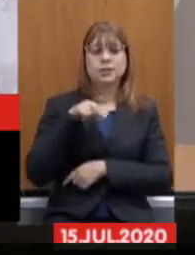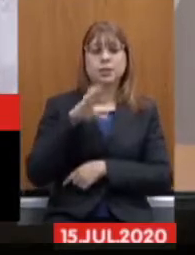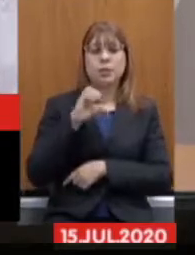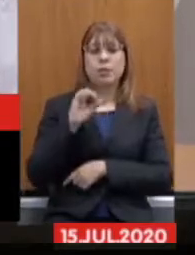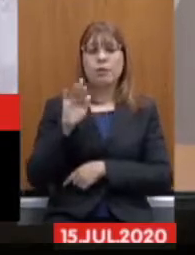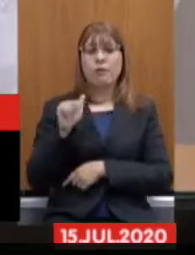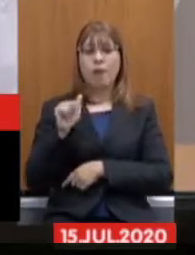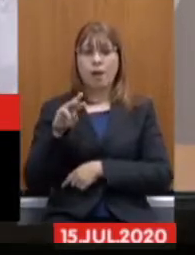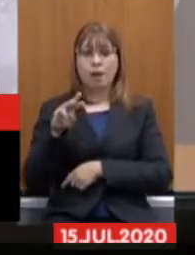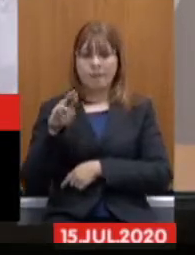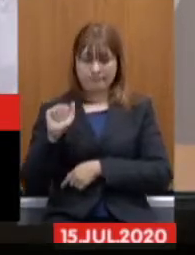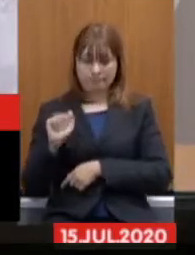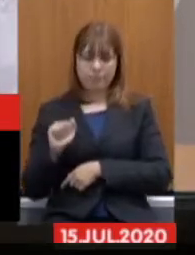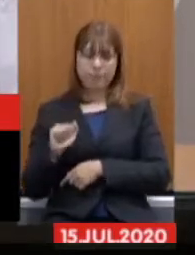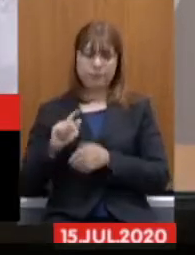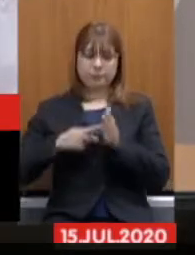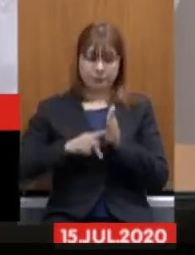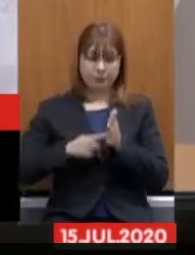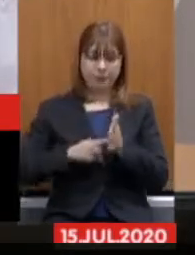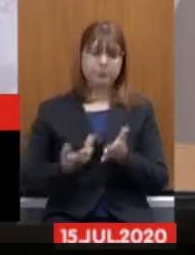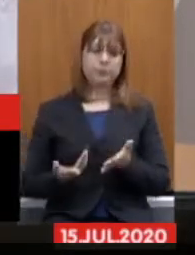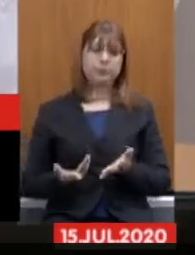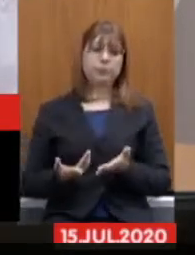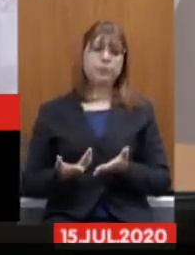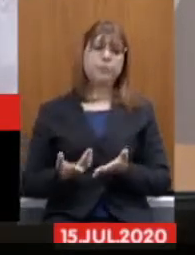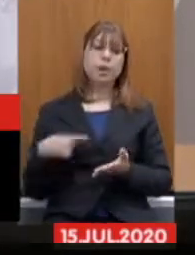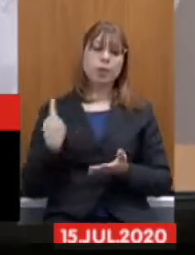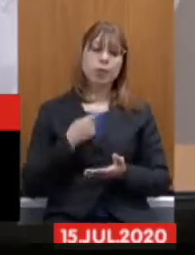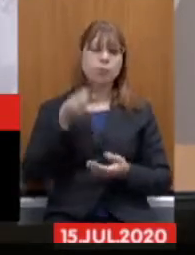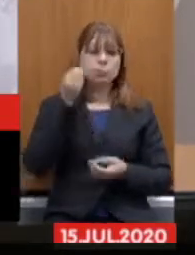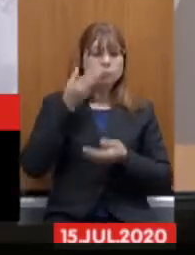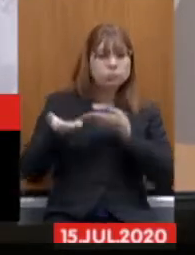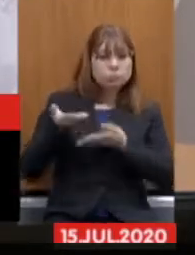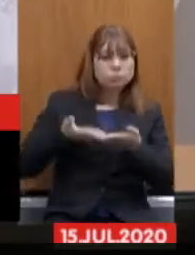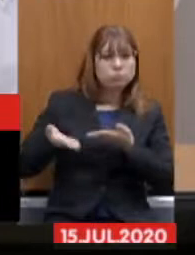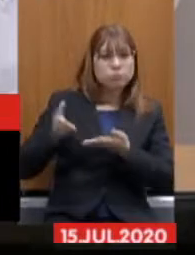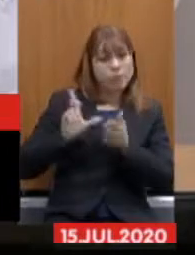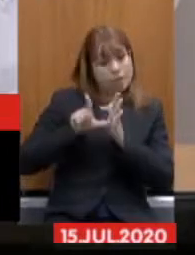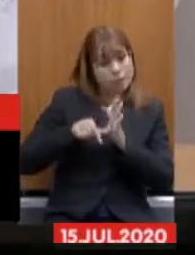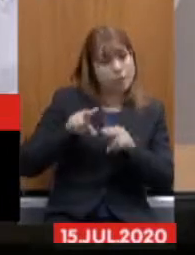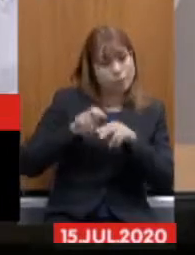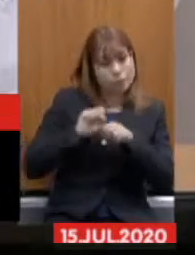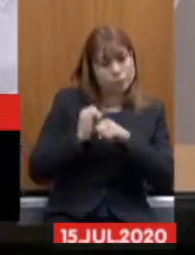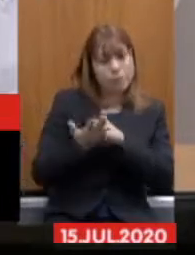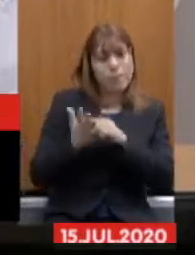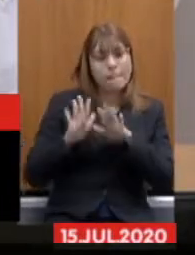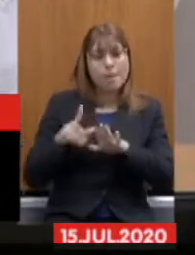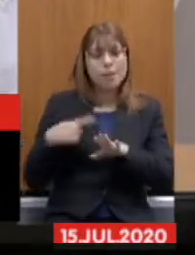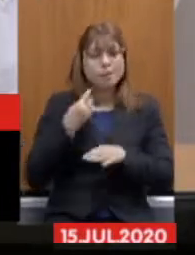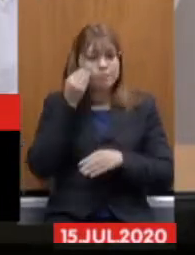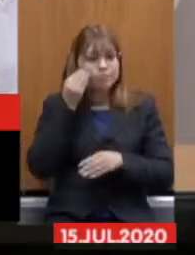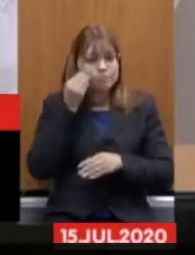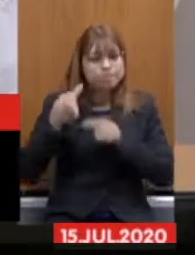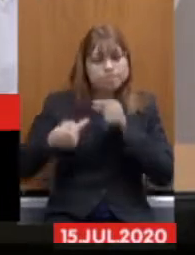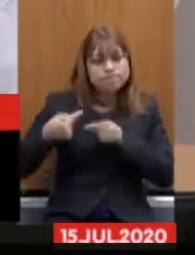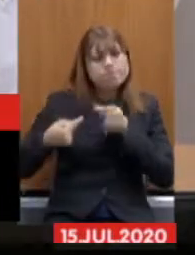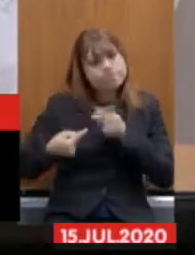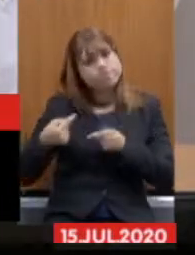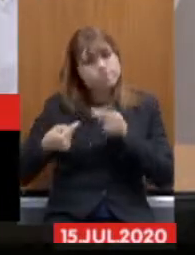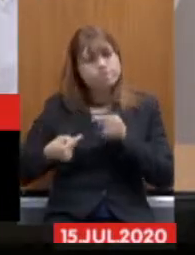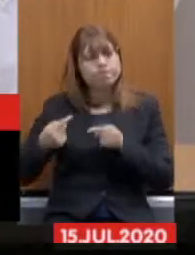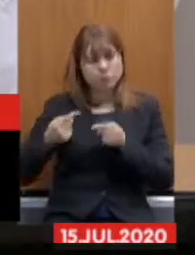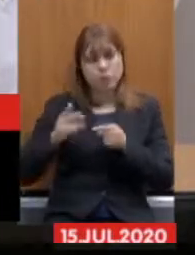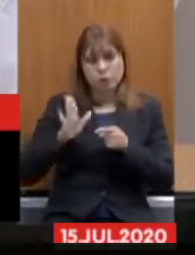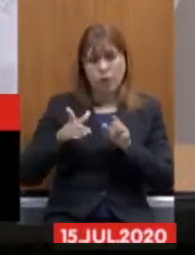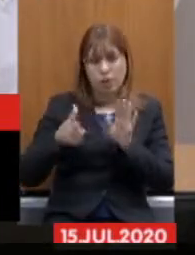esse sindicato a gente está agora negociando atrasou por conta da pandemia mas estamos agora fechando e já